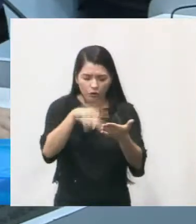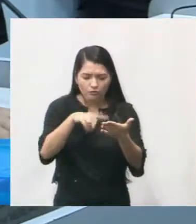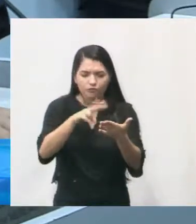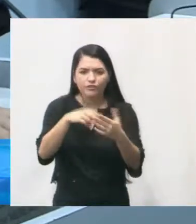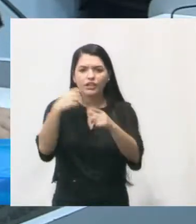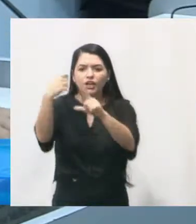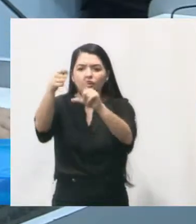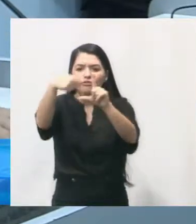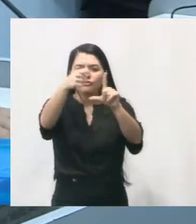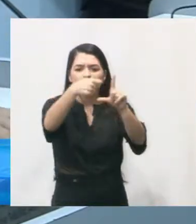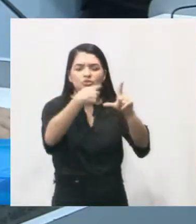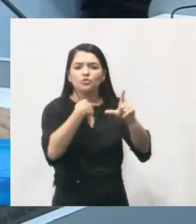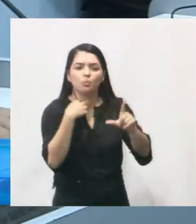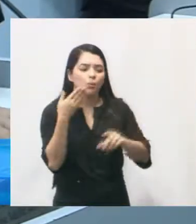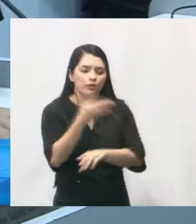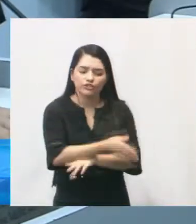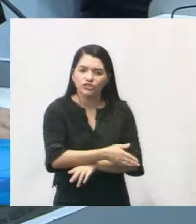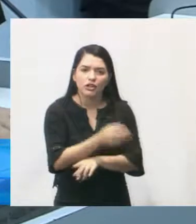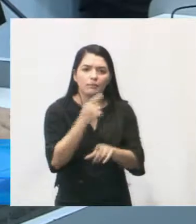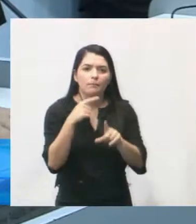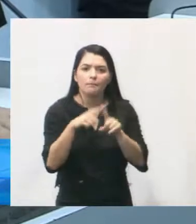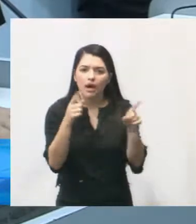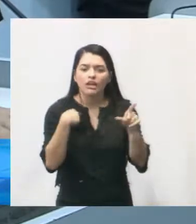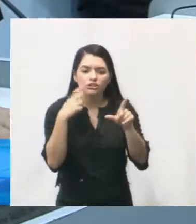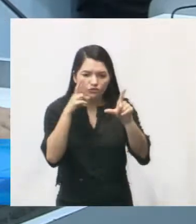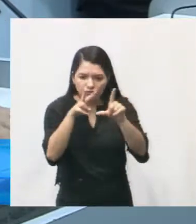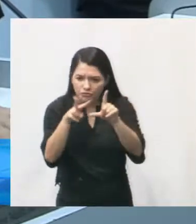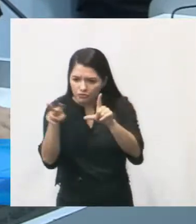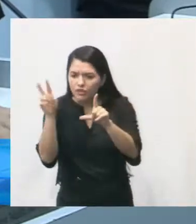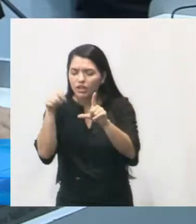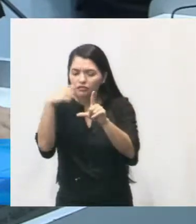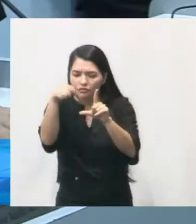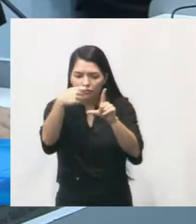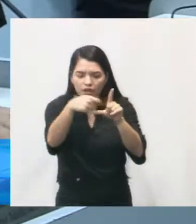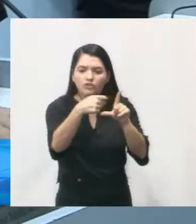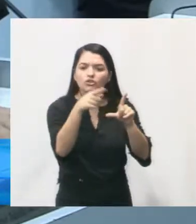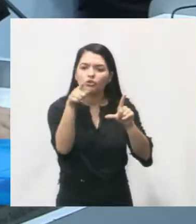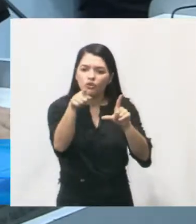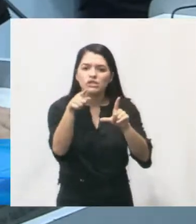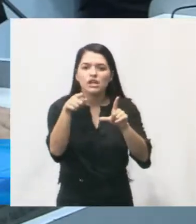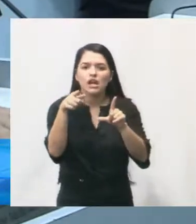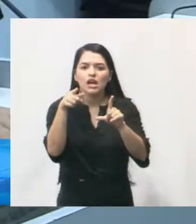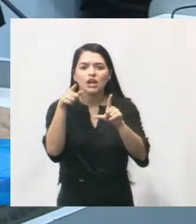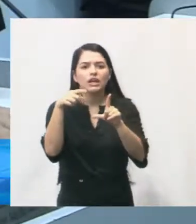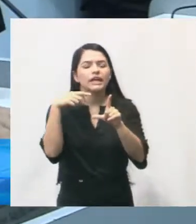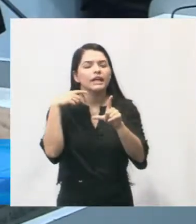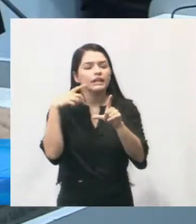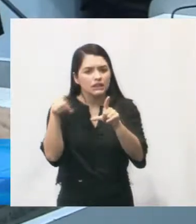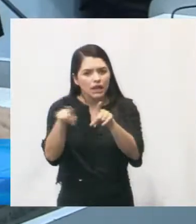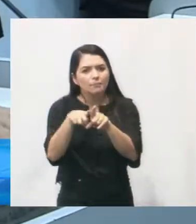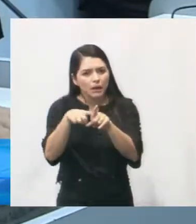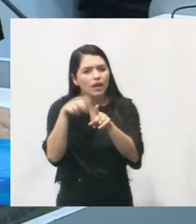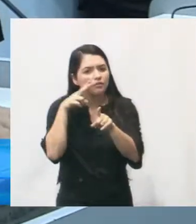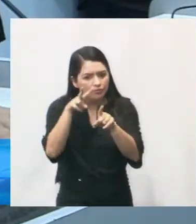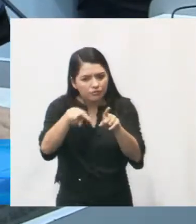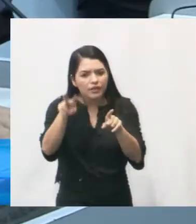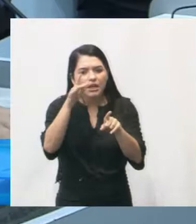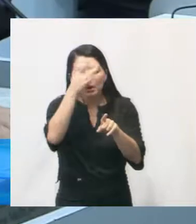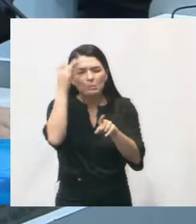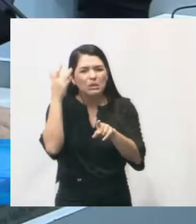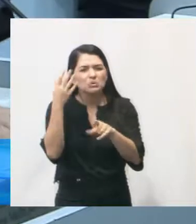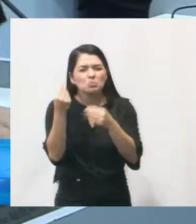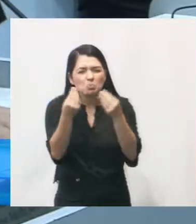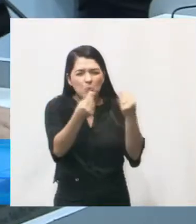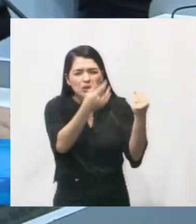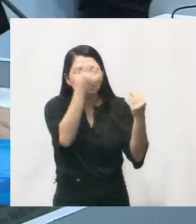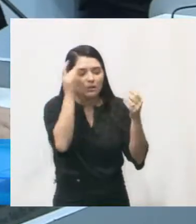não pude comparecer, mas assisti alguns vídeos, inclusive postado por Vossa Excelência nas redes sociais. Então, assim, um fluxo de pessoas incrível mesmo.